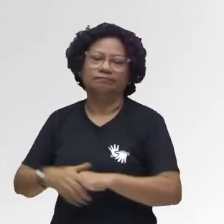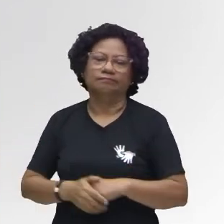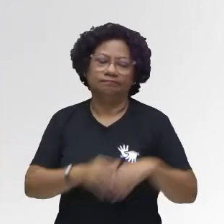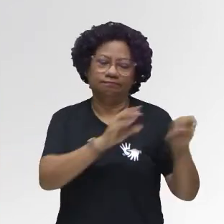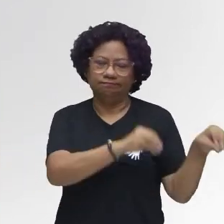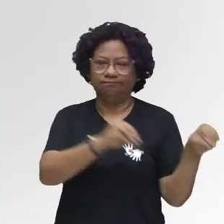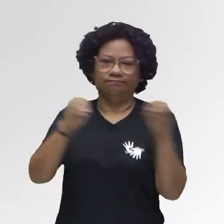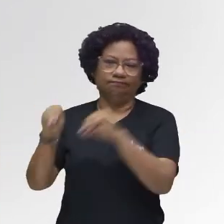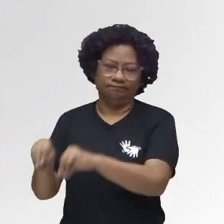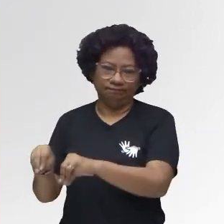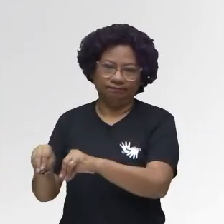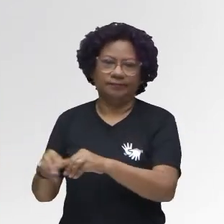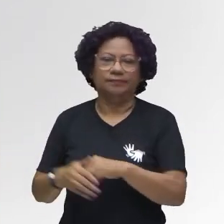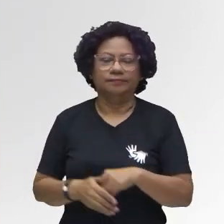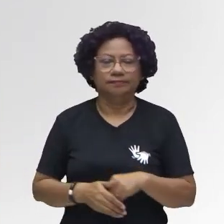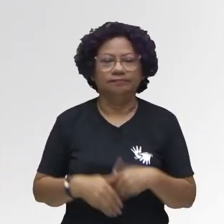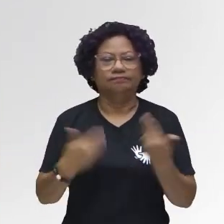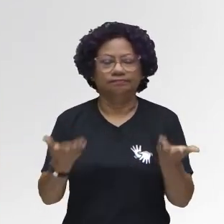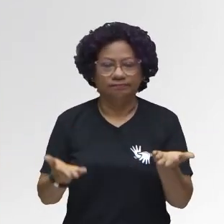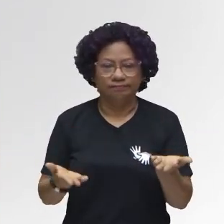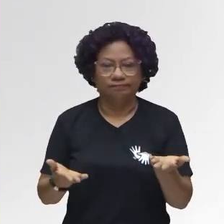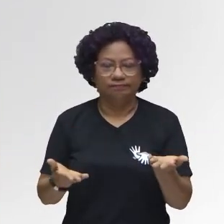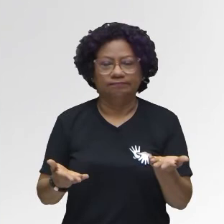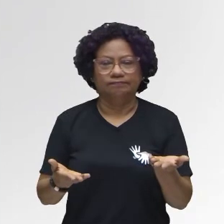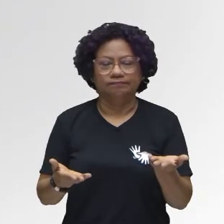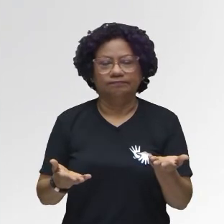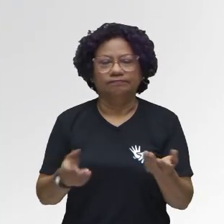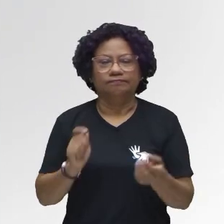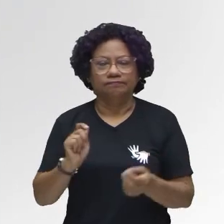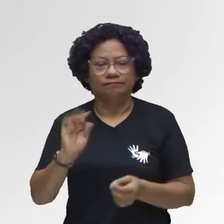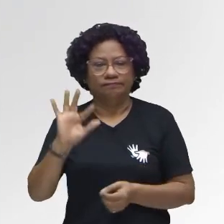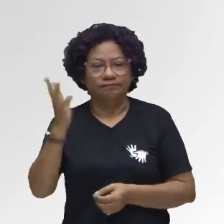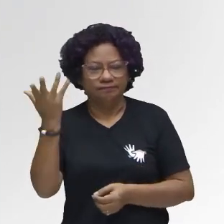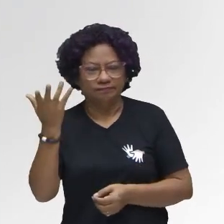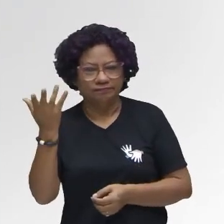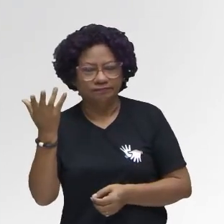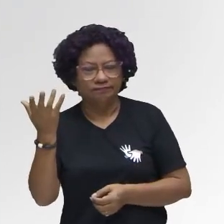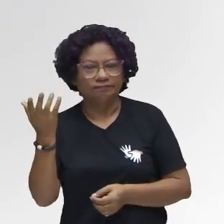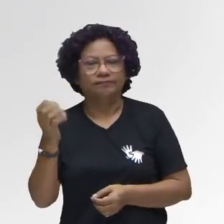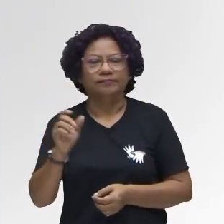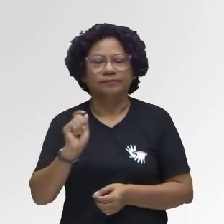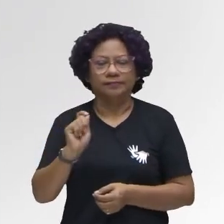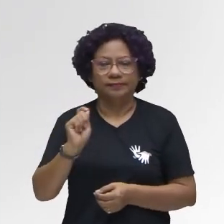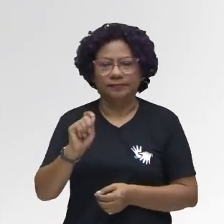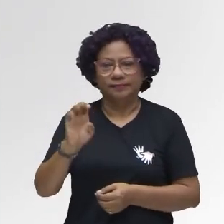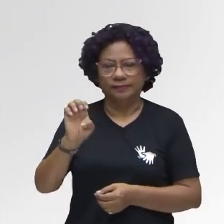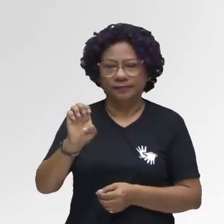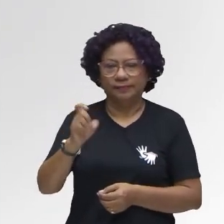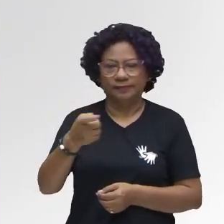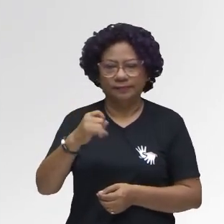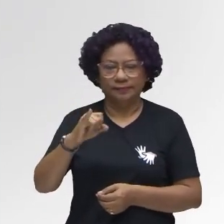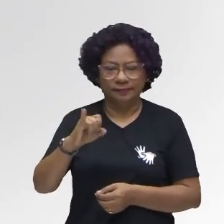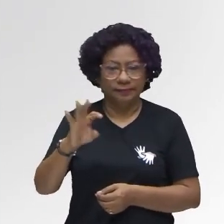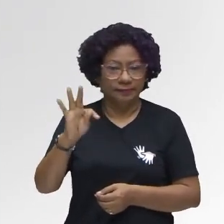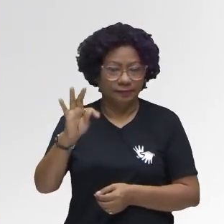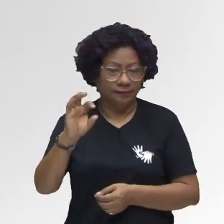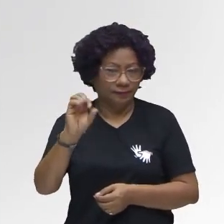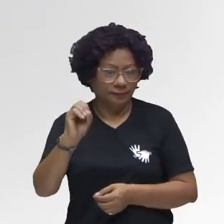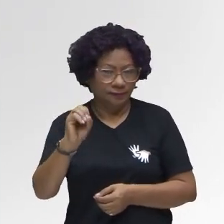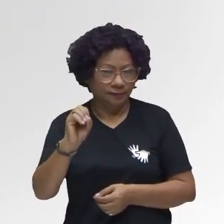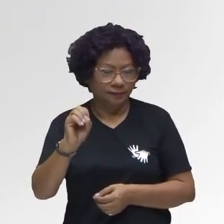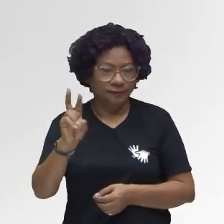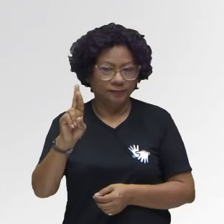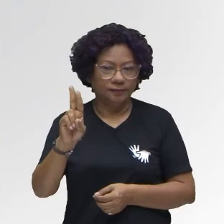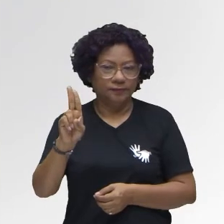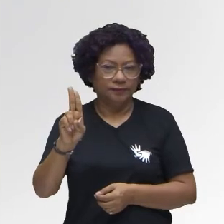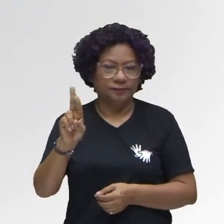cidades. Esse movimento a gente chama de êxodo rural, quando a população sai do campo para a cidade. Então, já no início do século